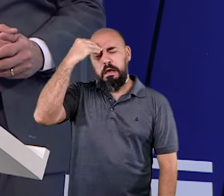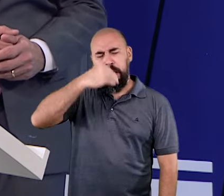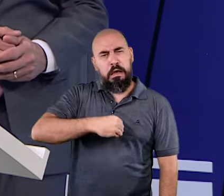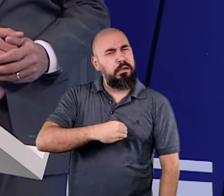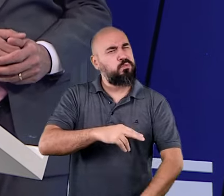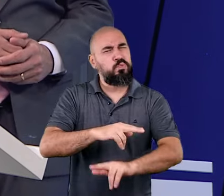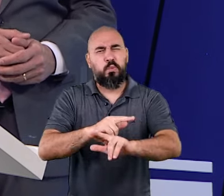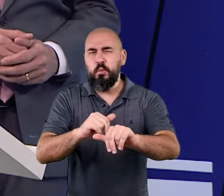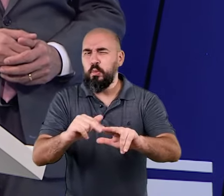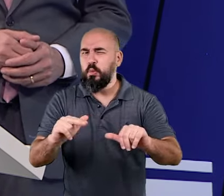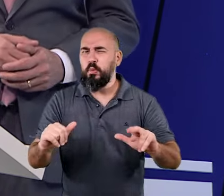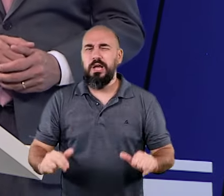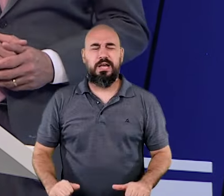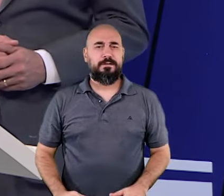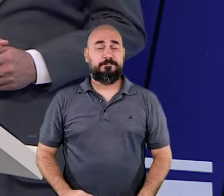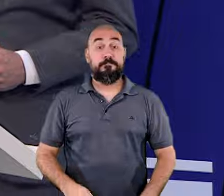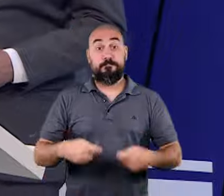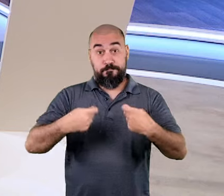continuar lutando.